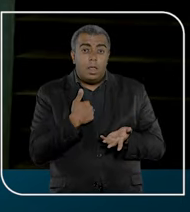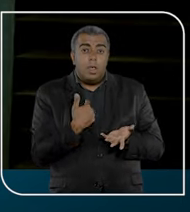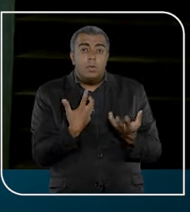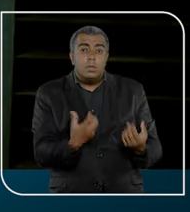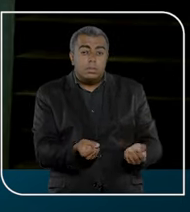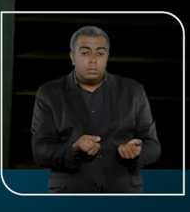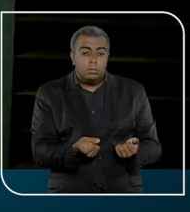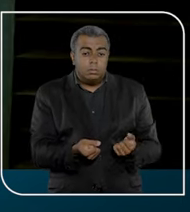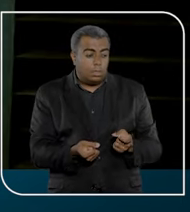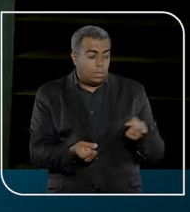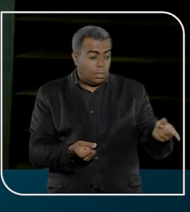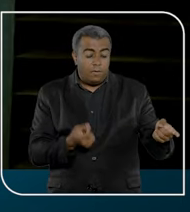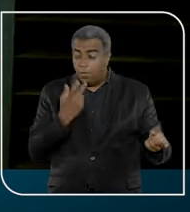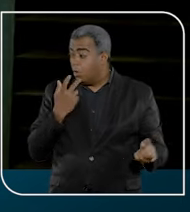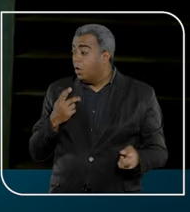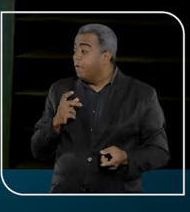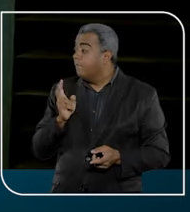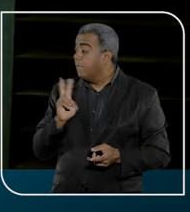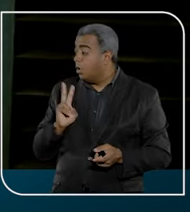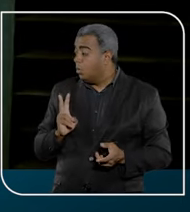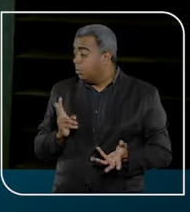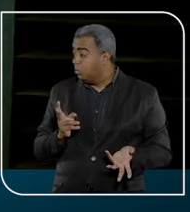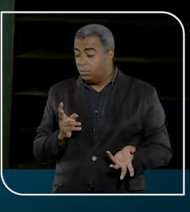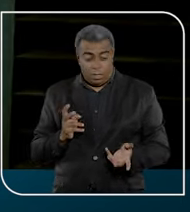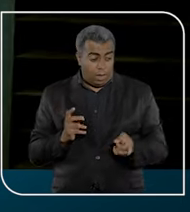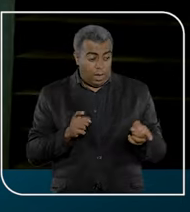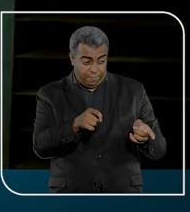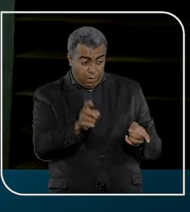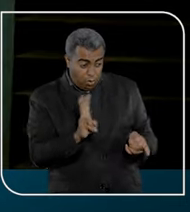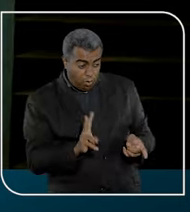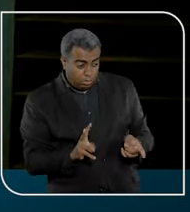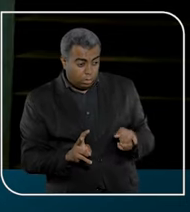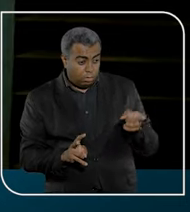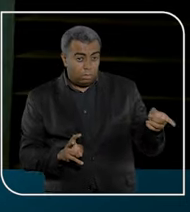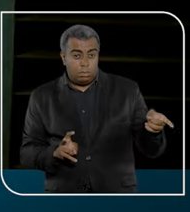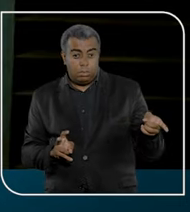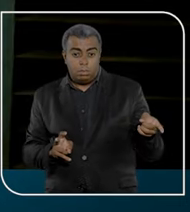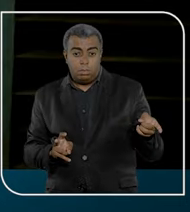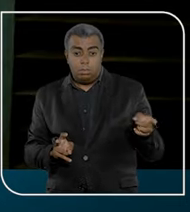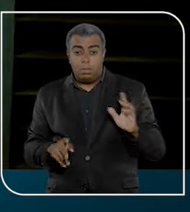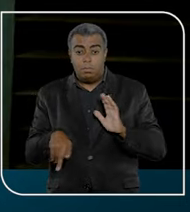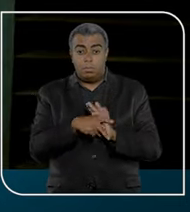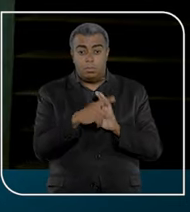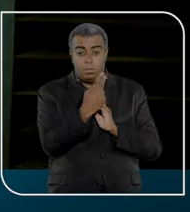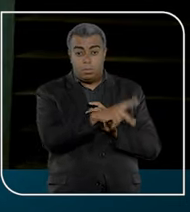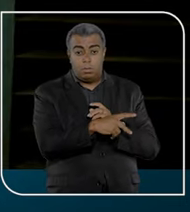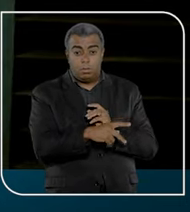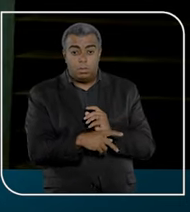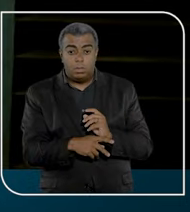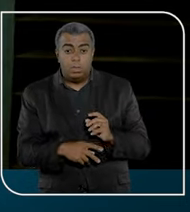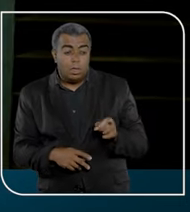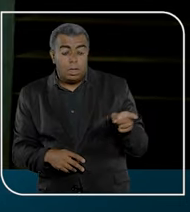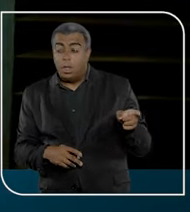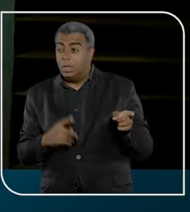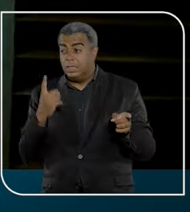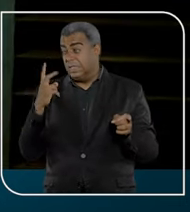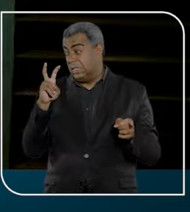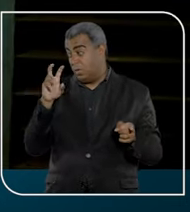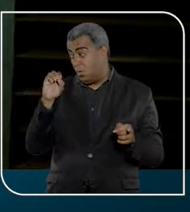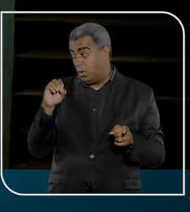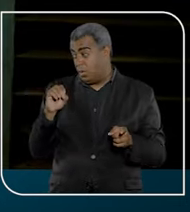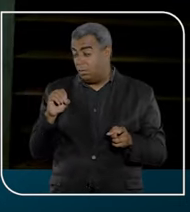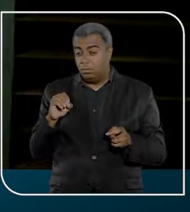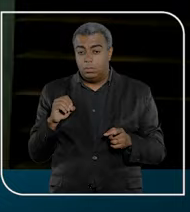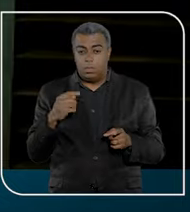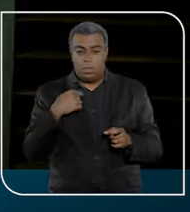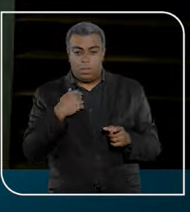para a satisfação do exequente. Então, se ele está dizendo que esse é o valor, então é porque é mesmo, né? O réu, que é o proprietário,